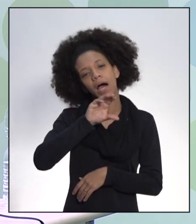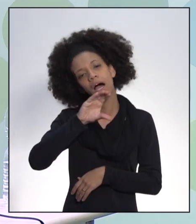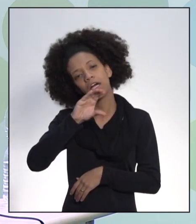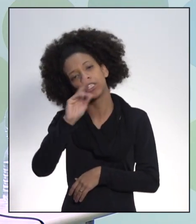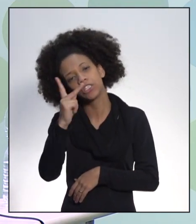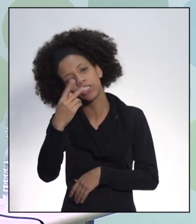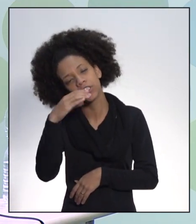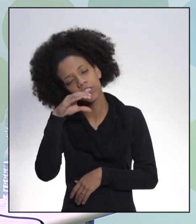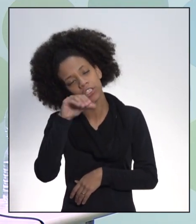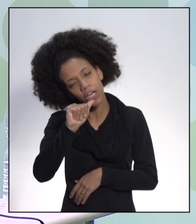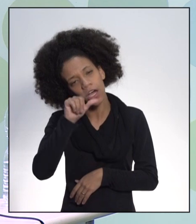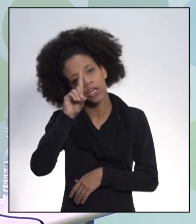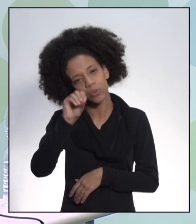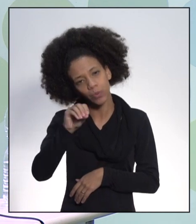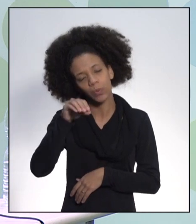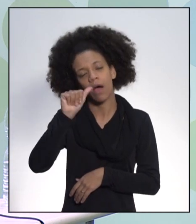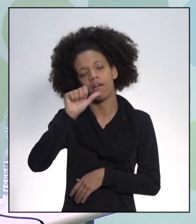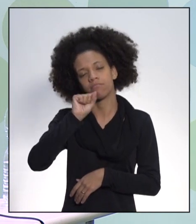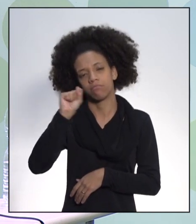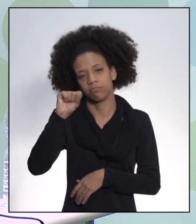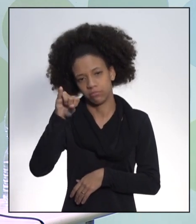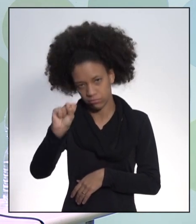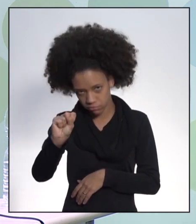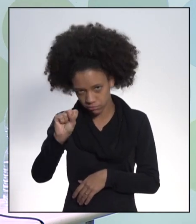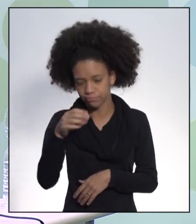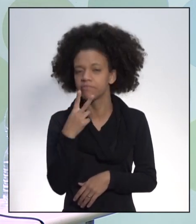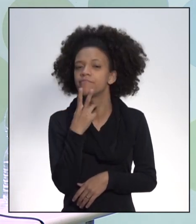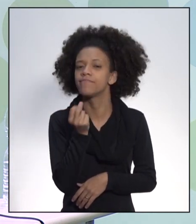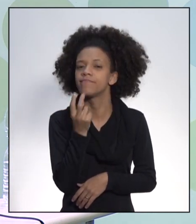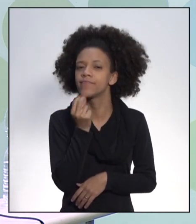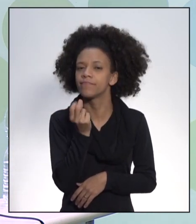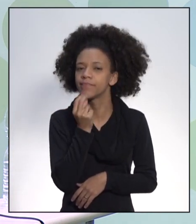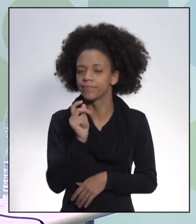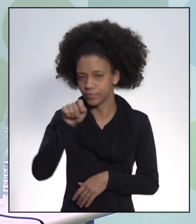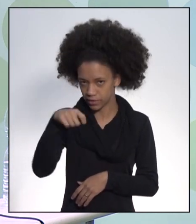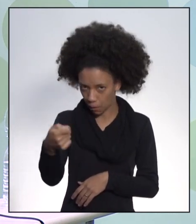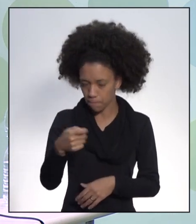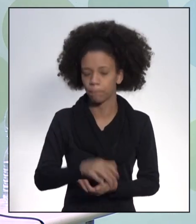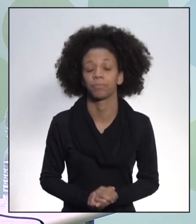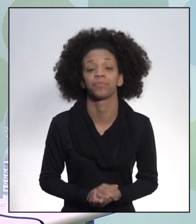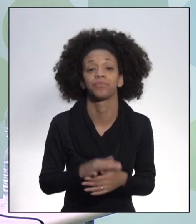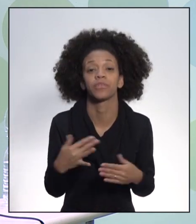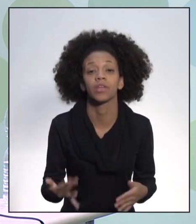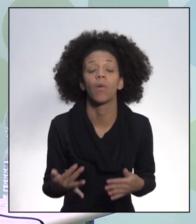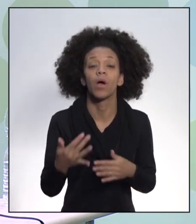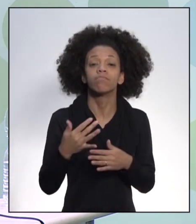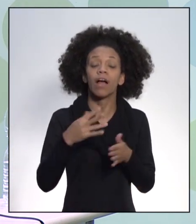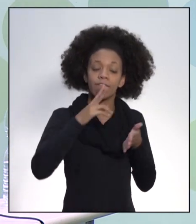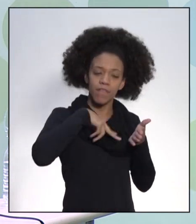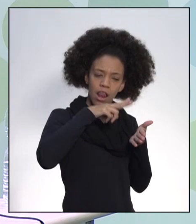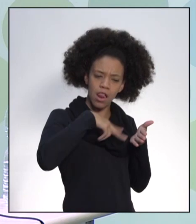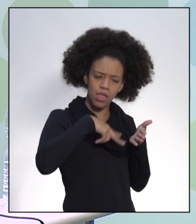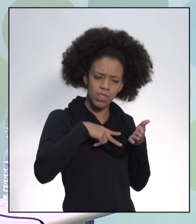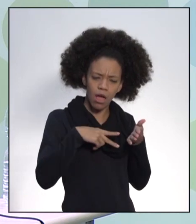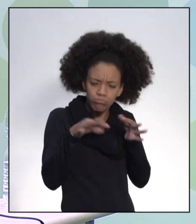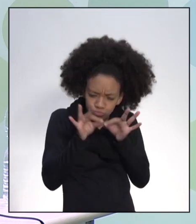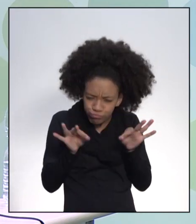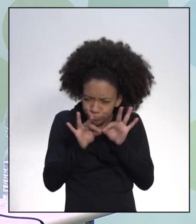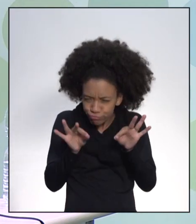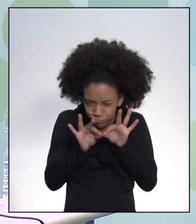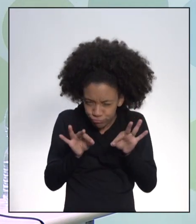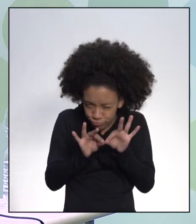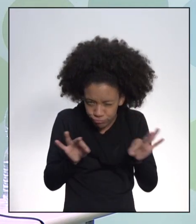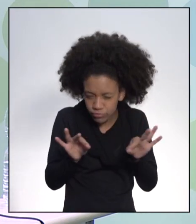curto, para que a gente consiga. Contos já são curtos, né? Leremos um conto ainda mais curto do Machado de